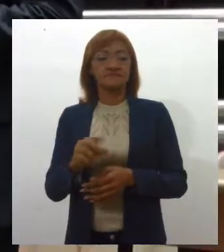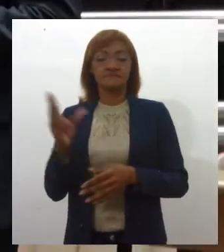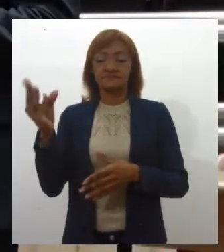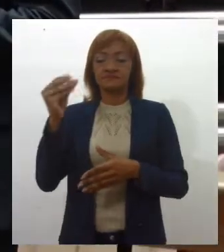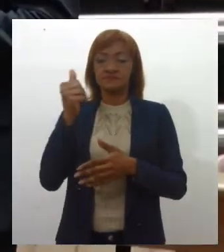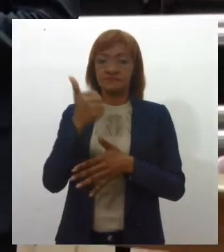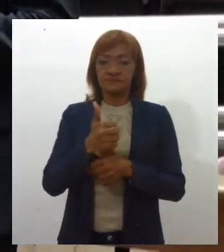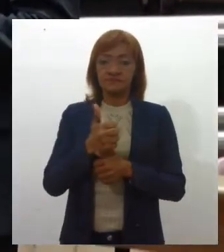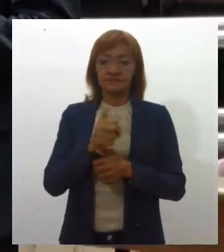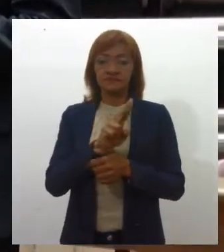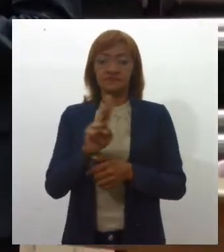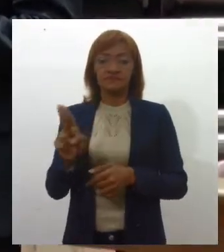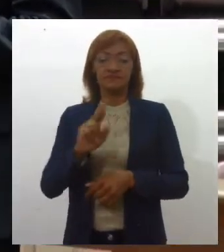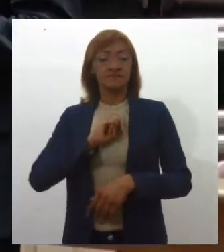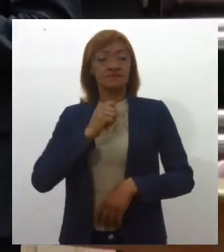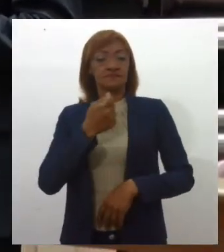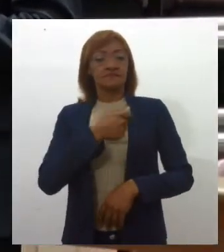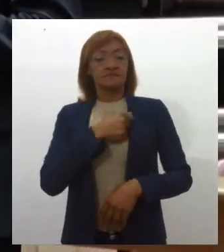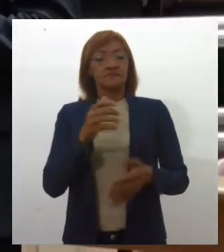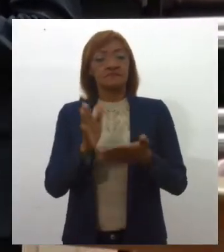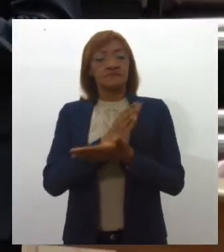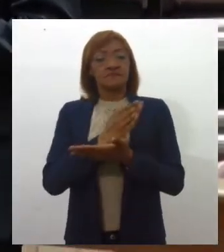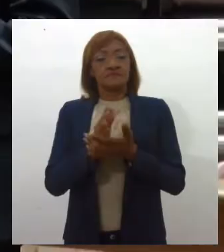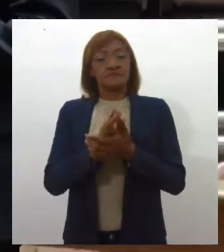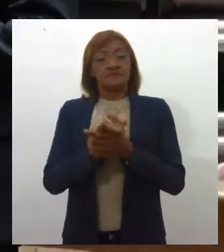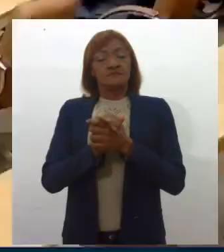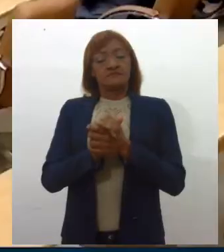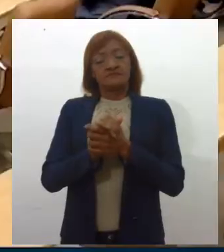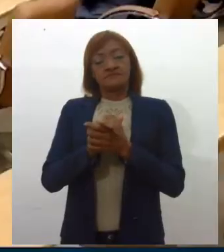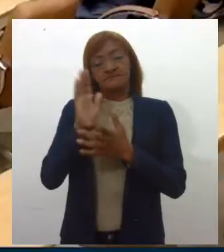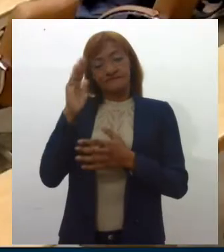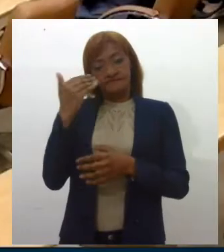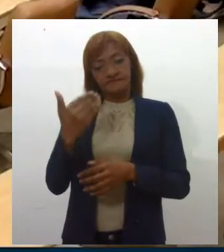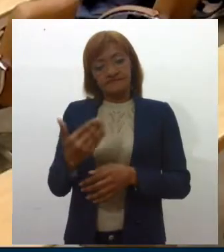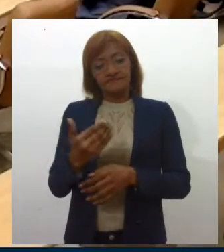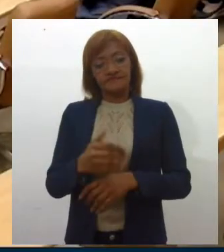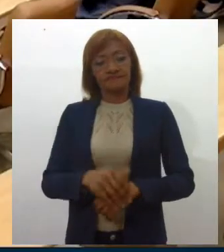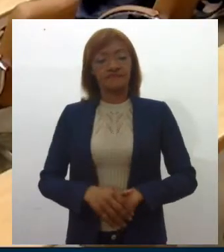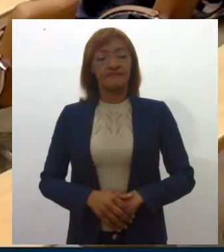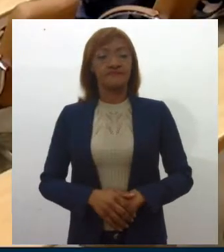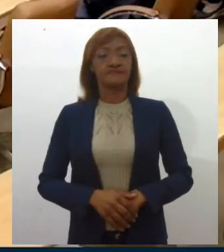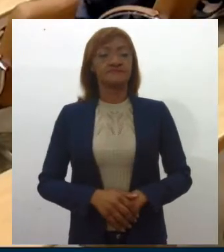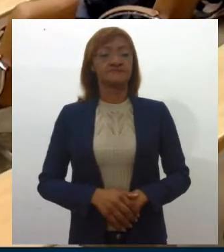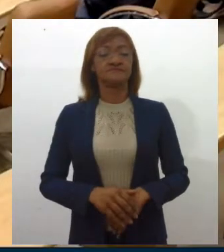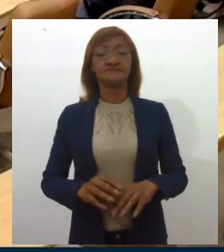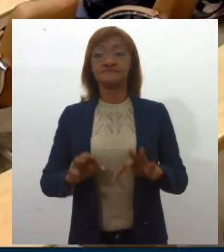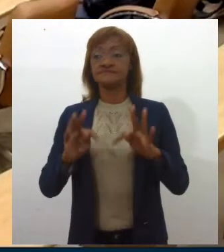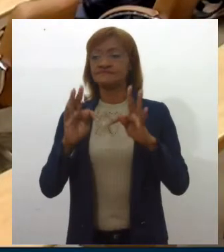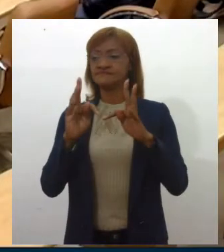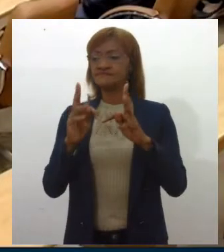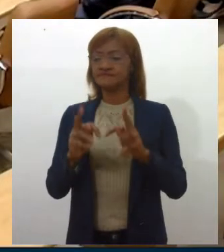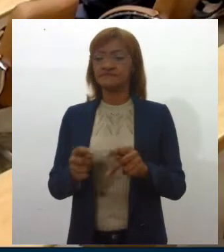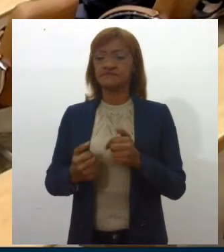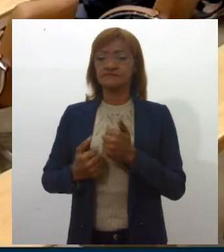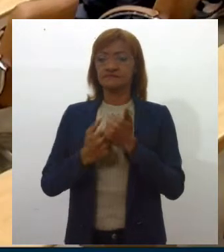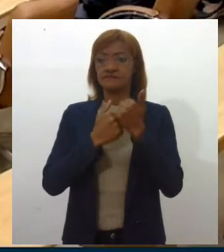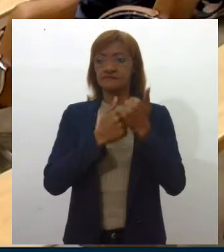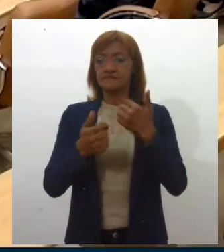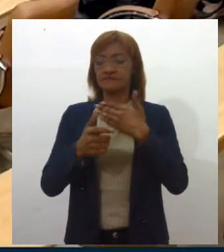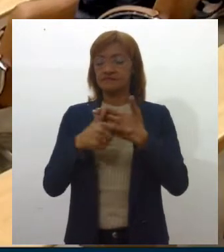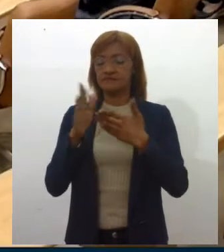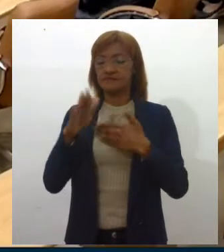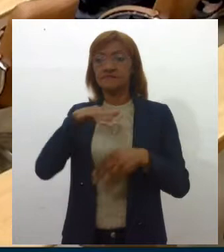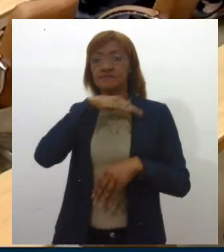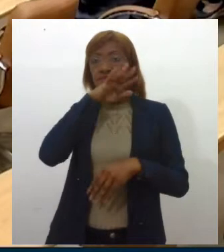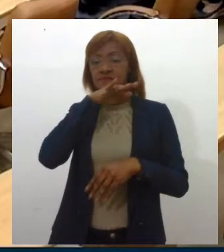Alguns deputados aproveitaram para render homenagens a Marcelo Ercos. Eu falo em nome também de toda a causa animal na qual ele se entregava de coração.